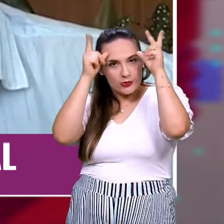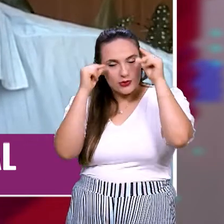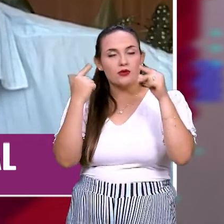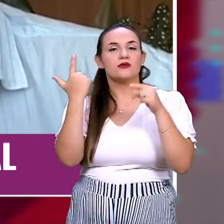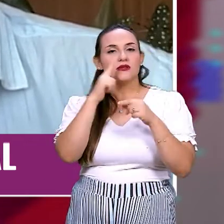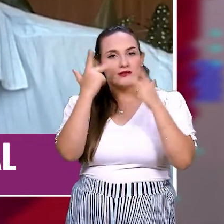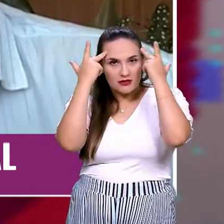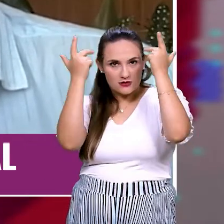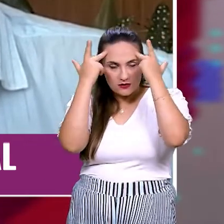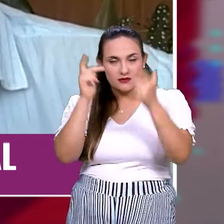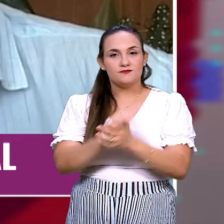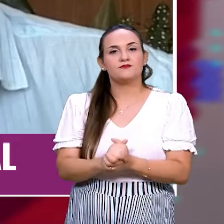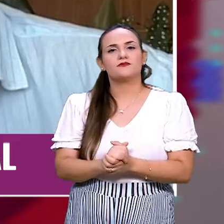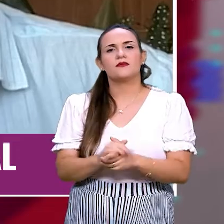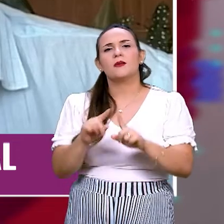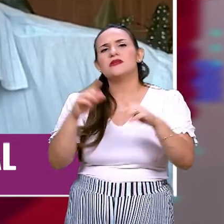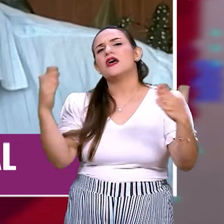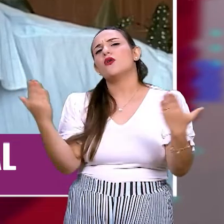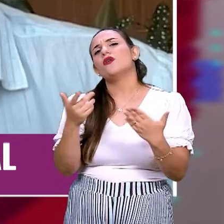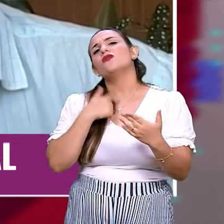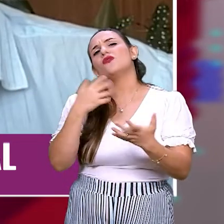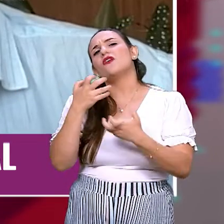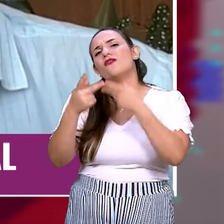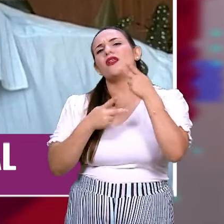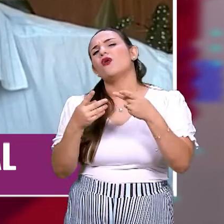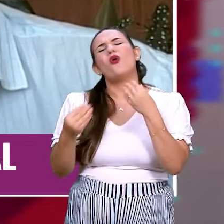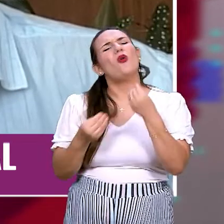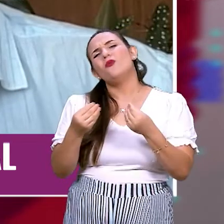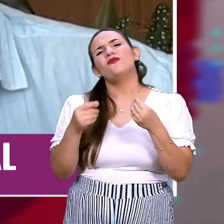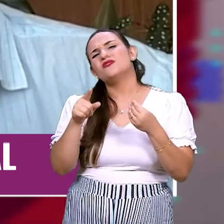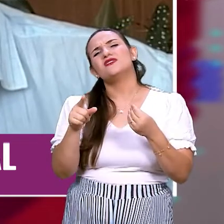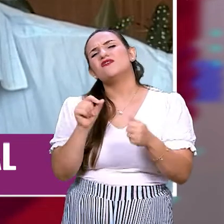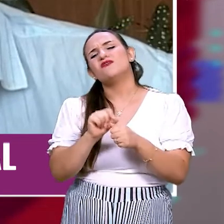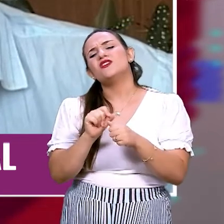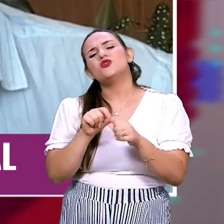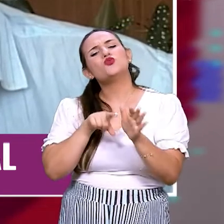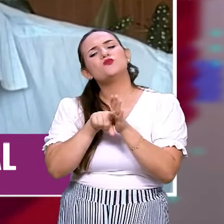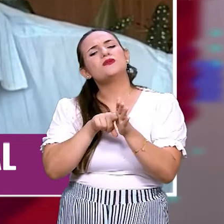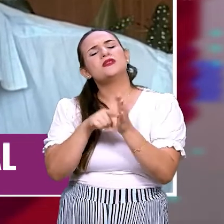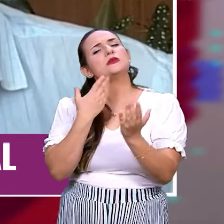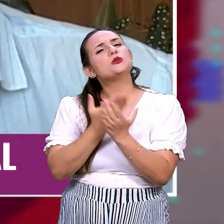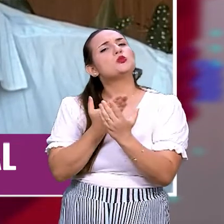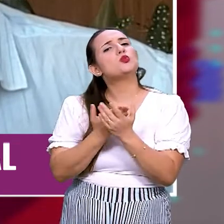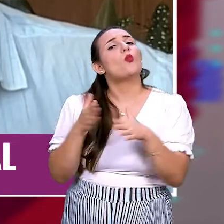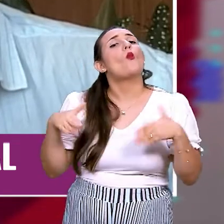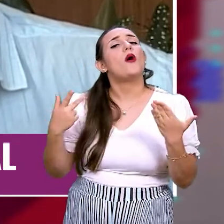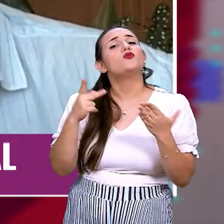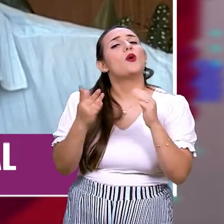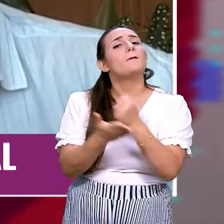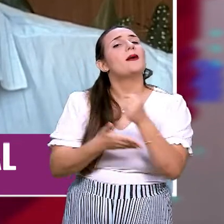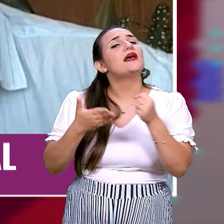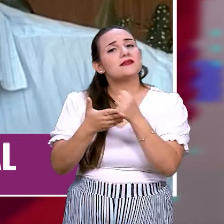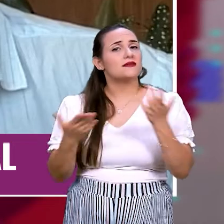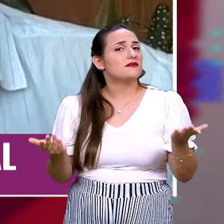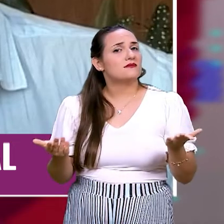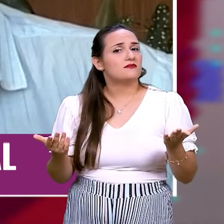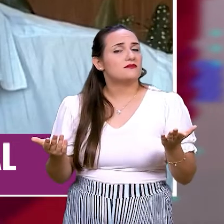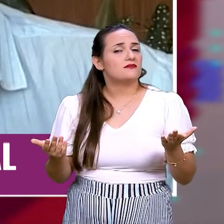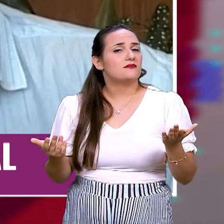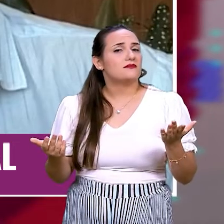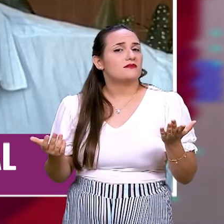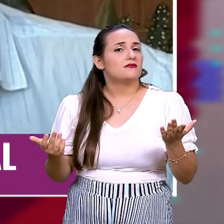saber, para a gente finalizar, da base dos seus estudos, né? No que você baseou para ter